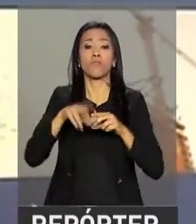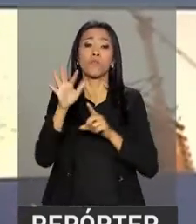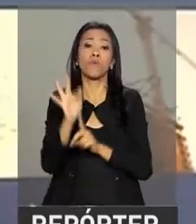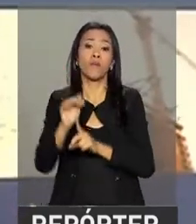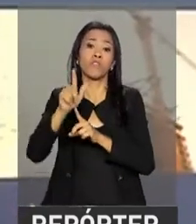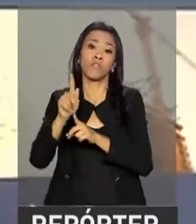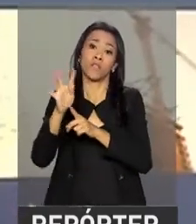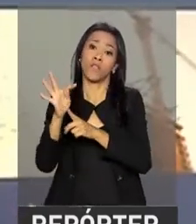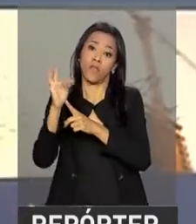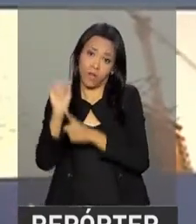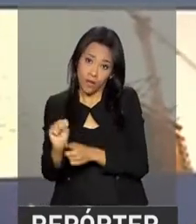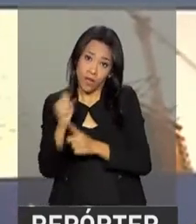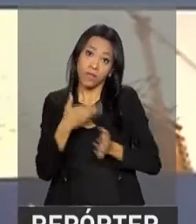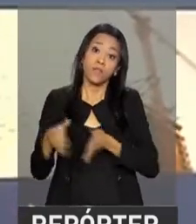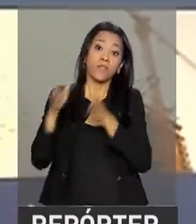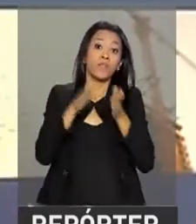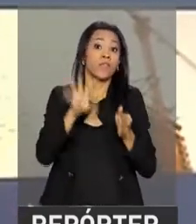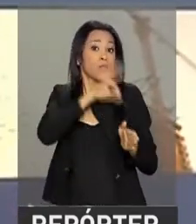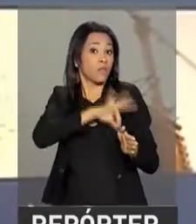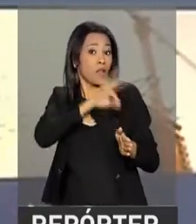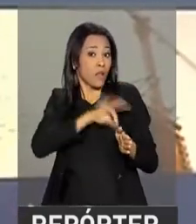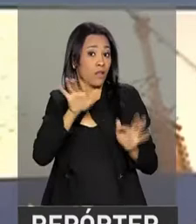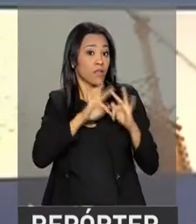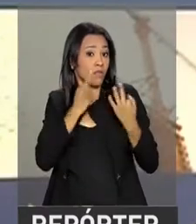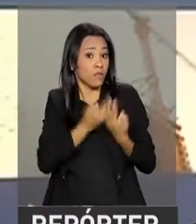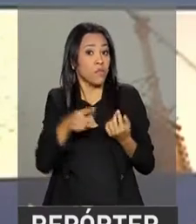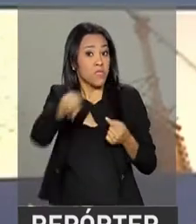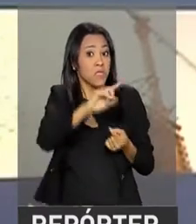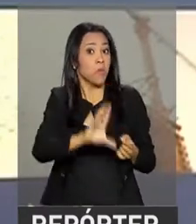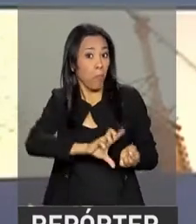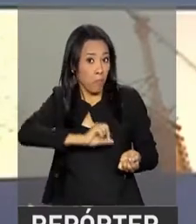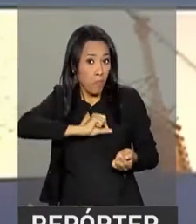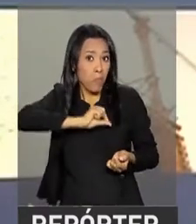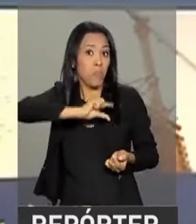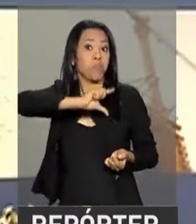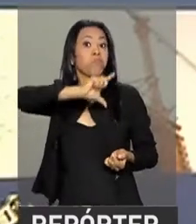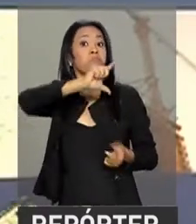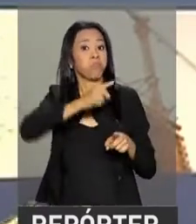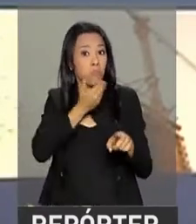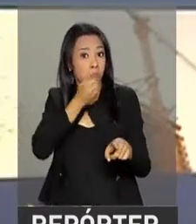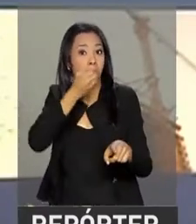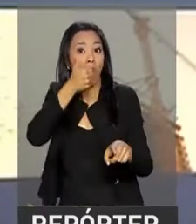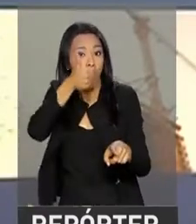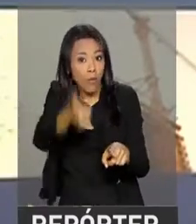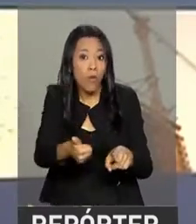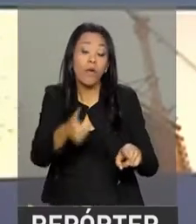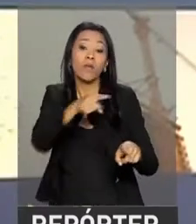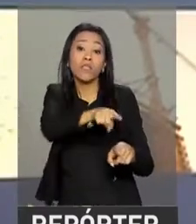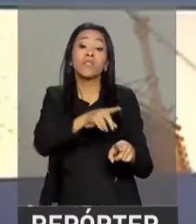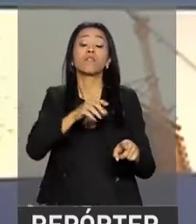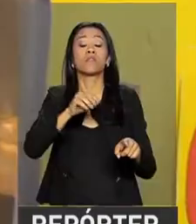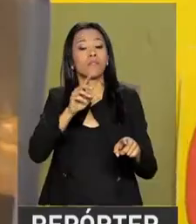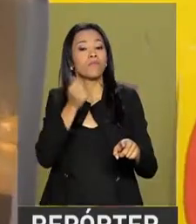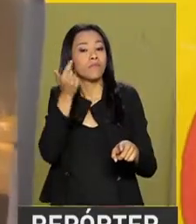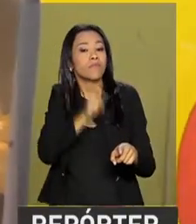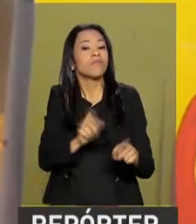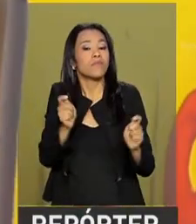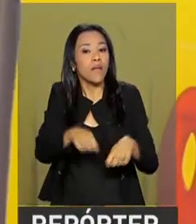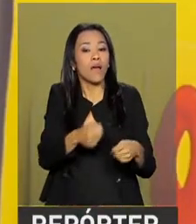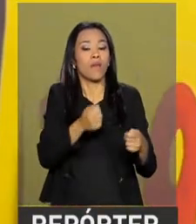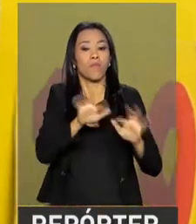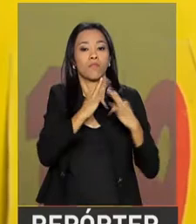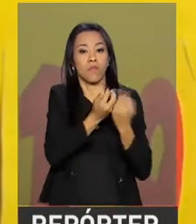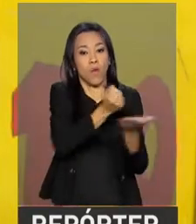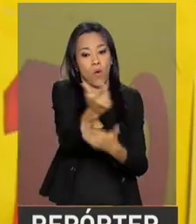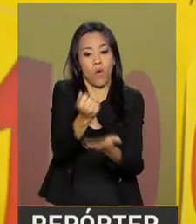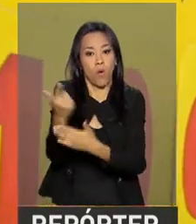e a renda das famílias vem começando a apresentar uma pequena melhora. Então isso tudo abre um espaço para que as famílias possam voltar a consumir. Entre os produtos